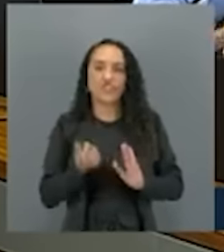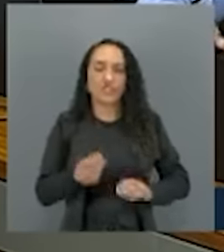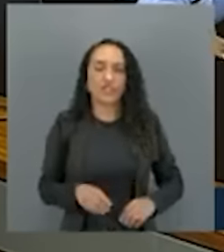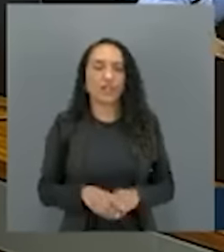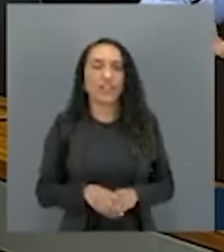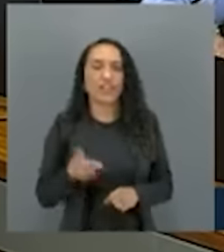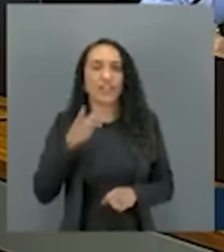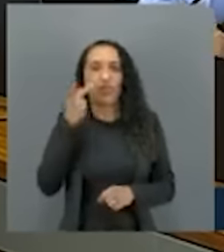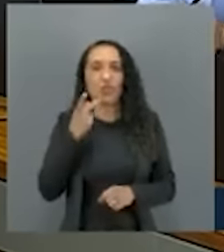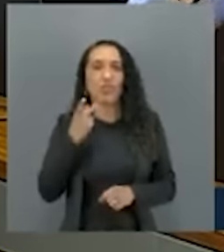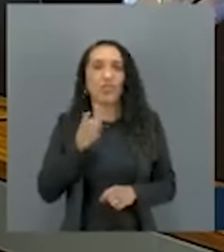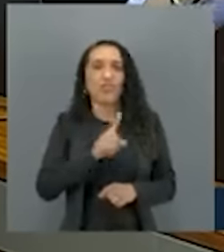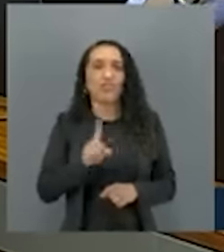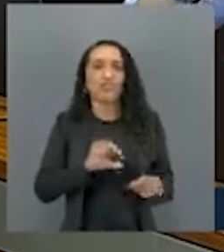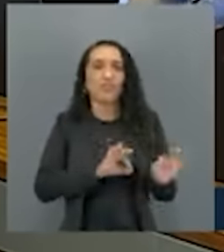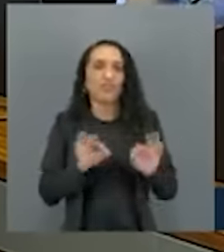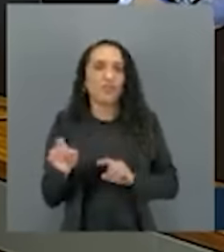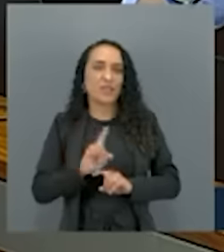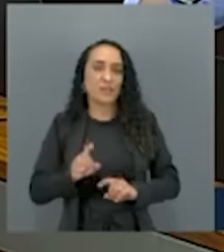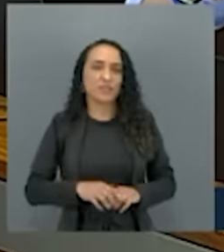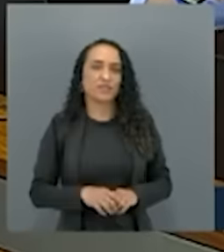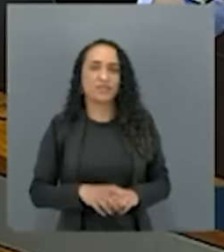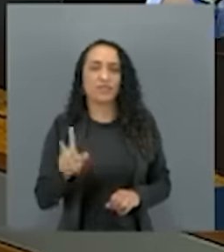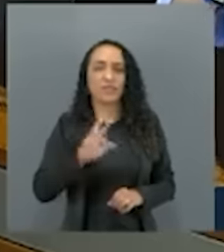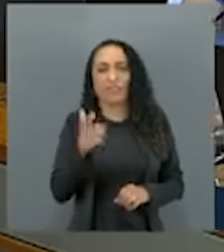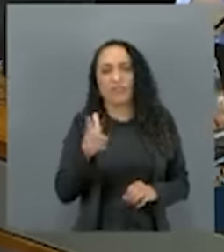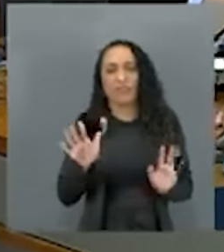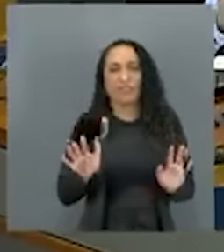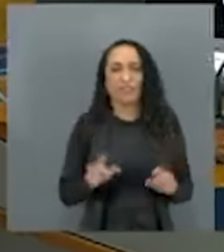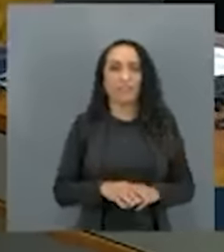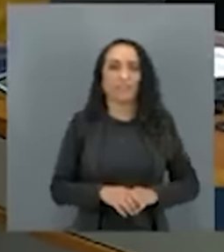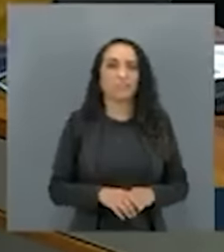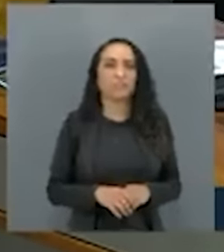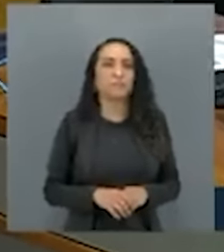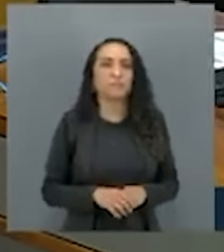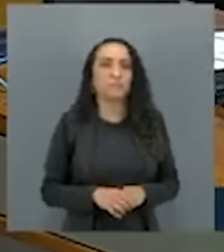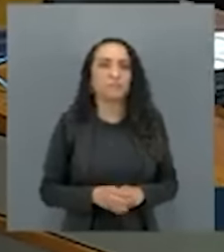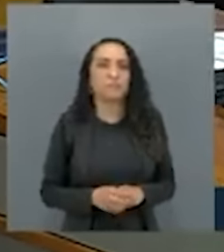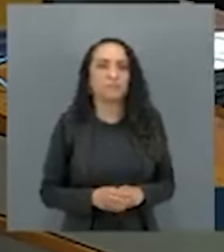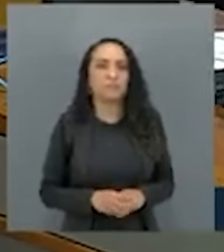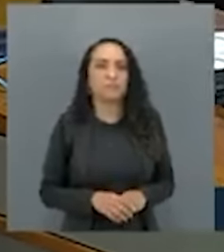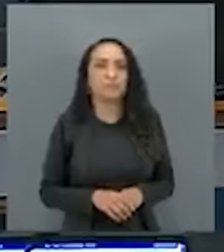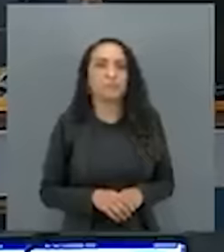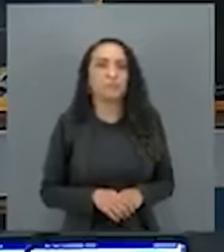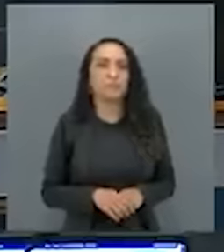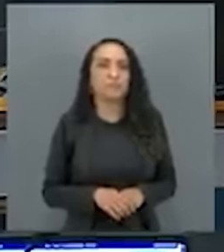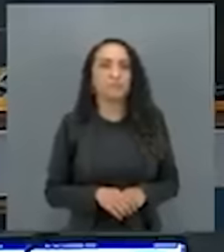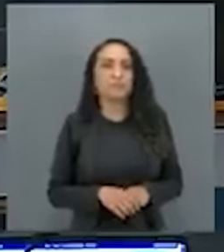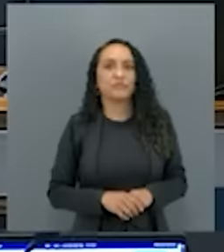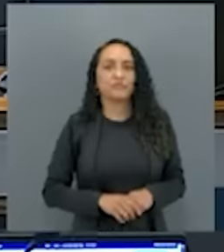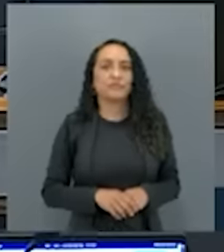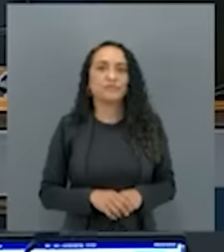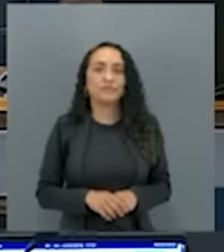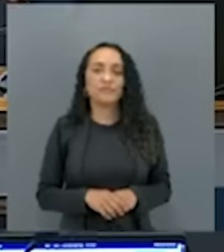que que não acompanha retira porque ele não vai pois é pois sozinho ele